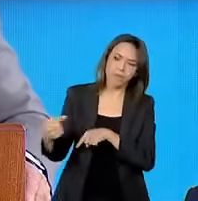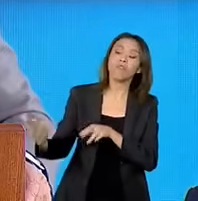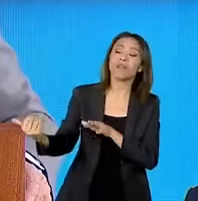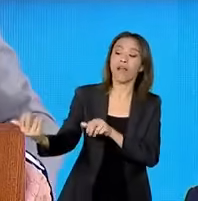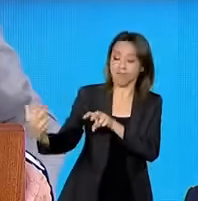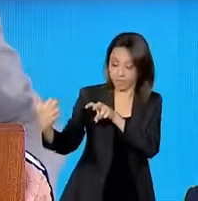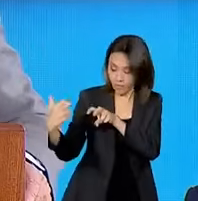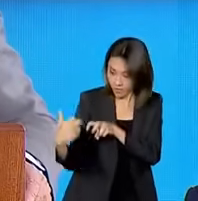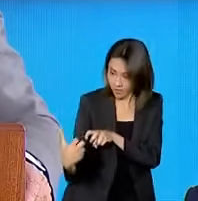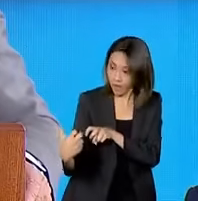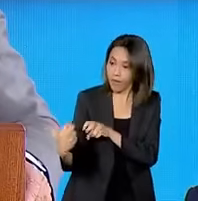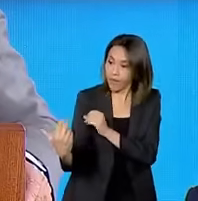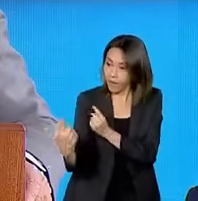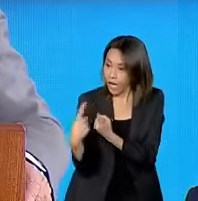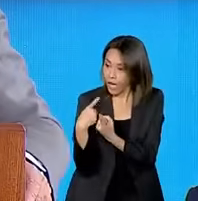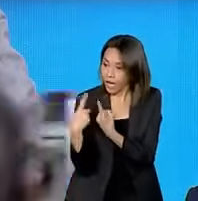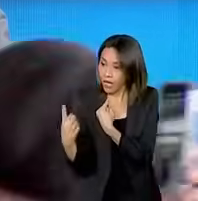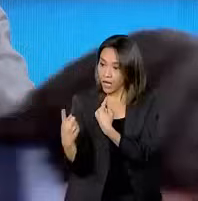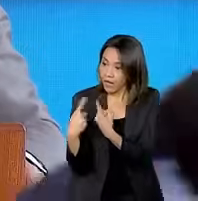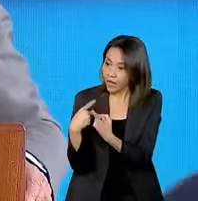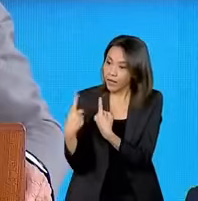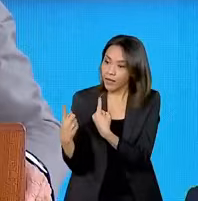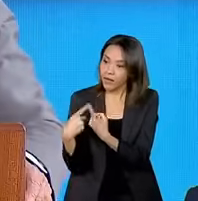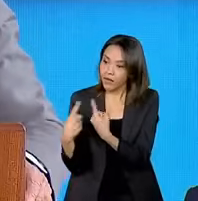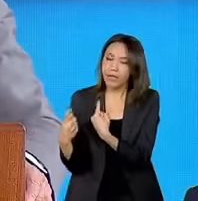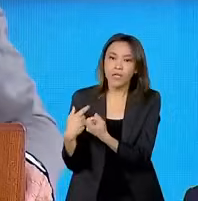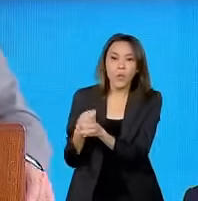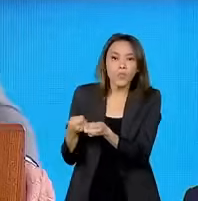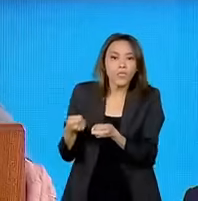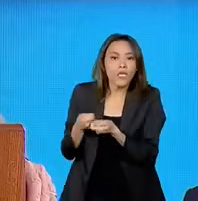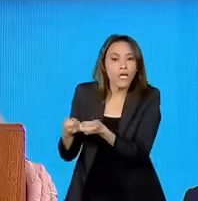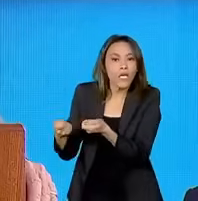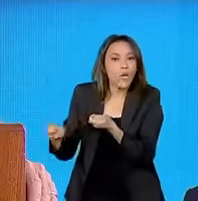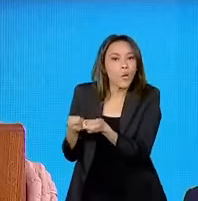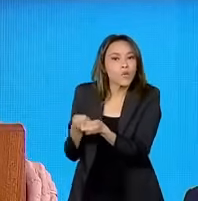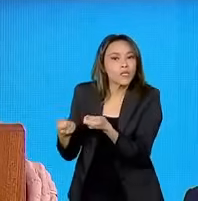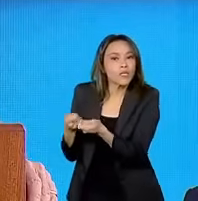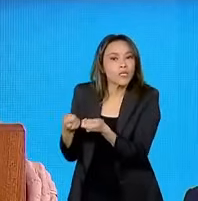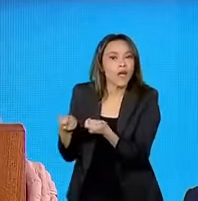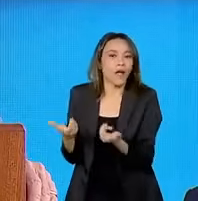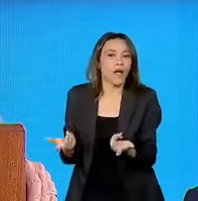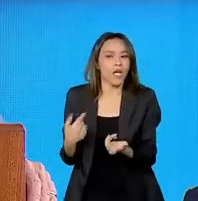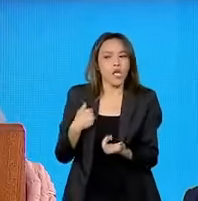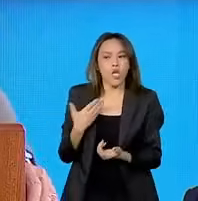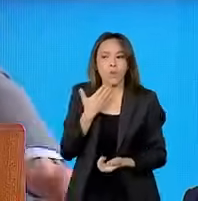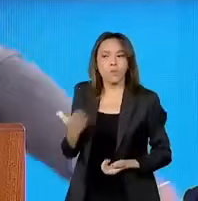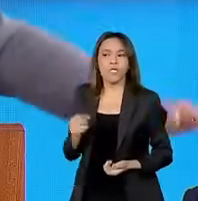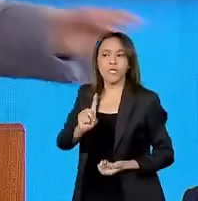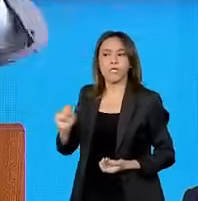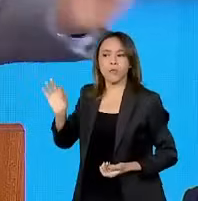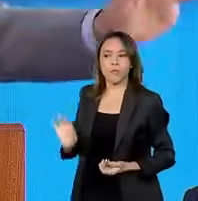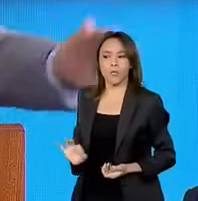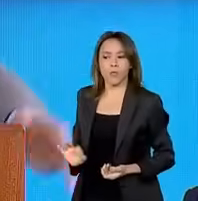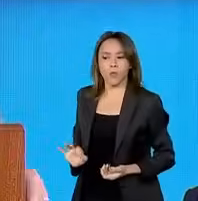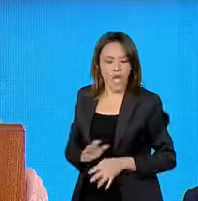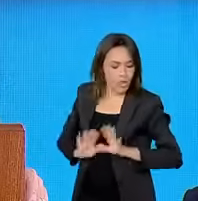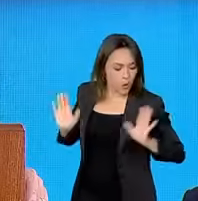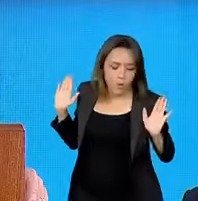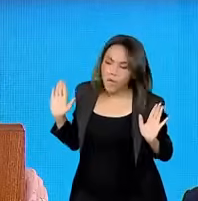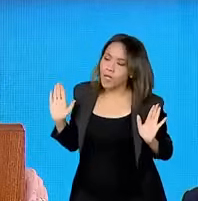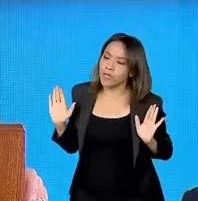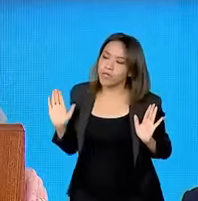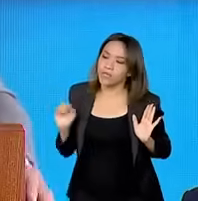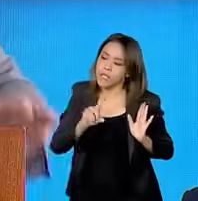mesa de negociação e negociava. Eu começava pedindo 100%, é tudo ou